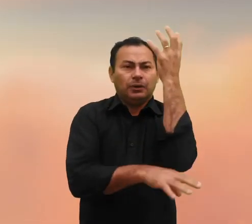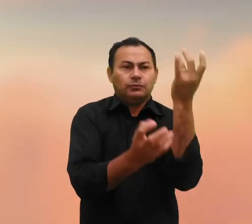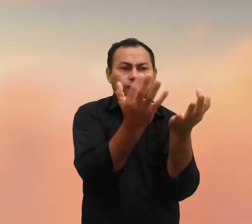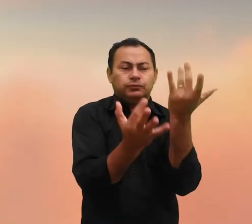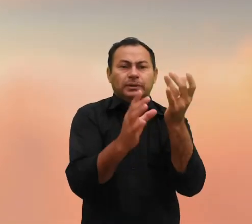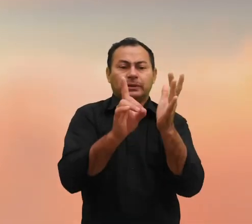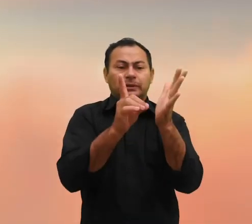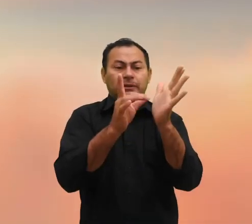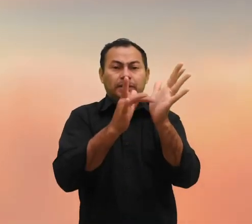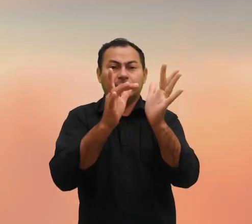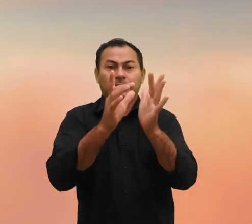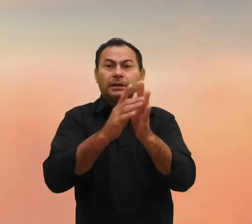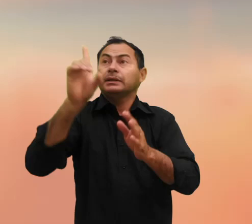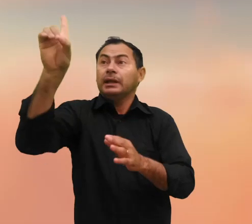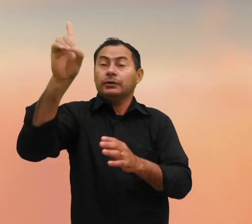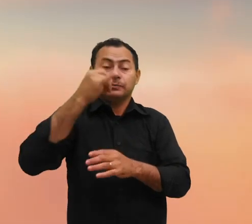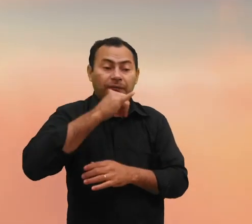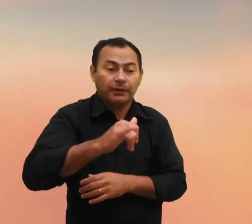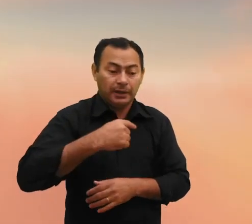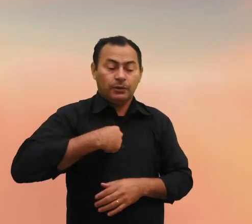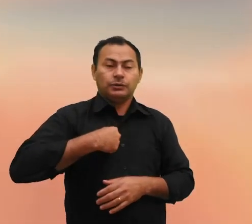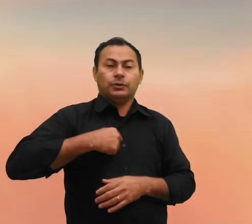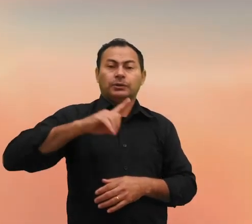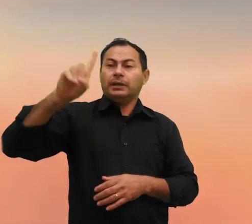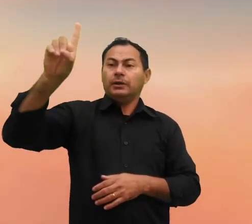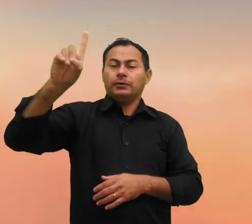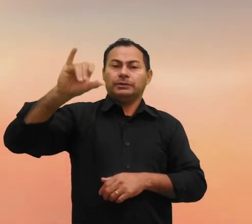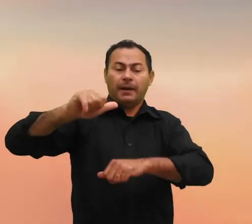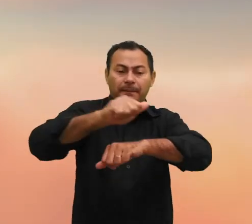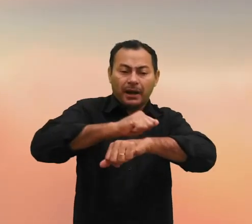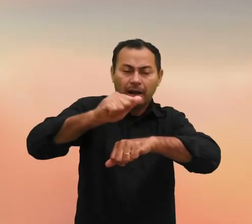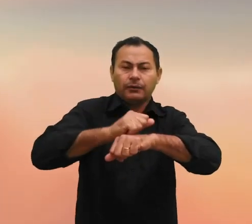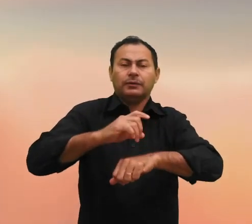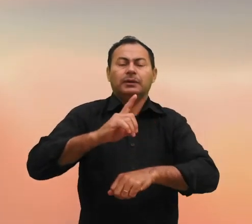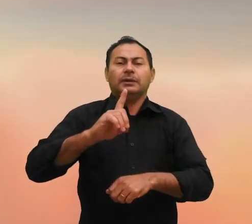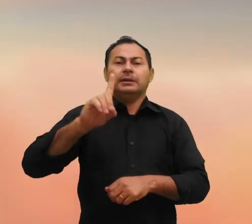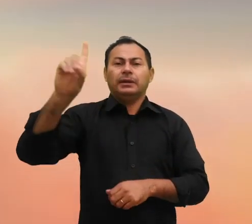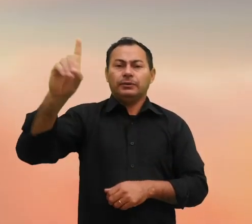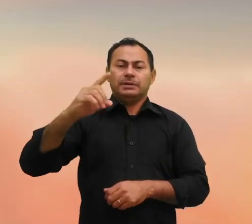sarça, como Deus lhe disse: eu sou o Deus de Abraão, o Deus de